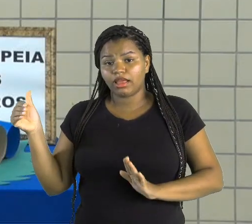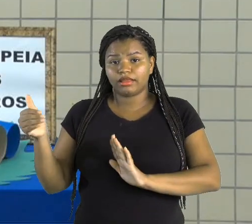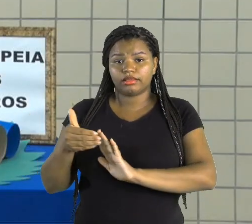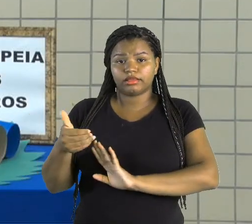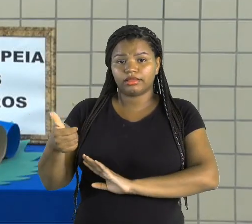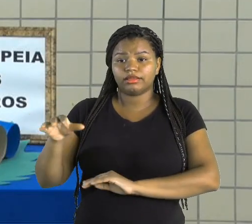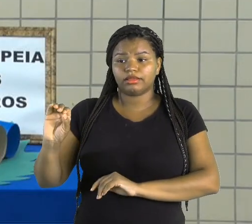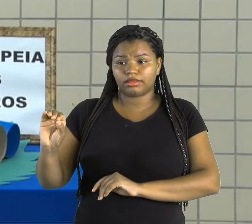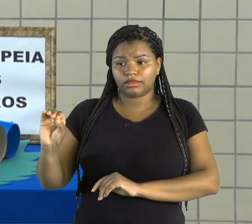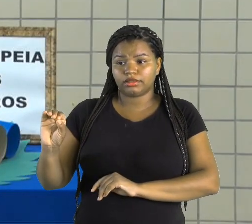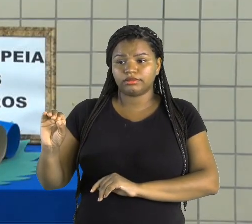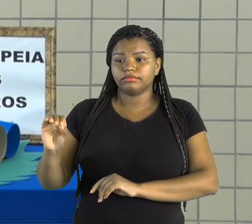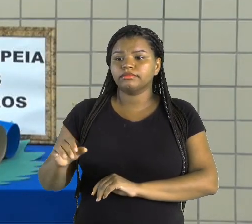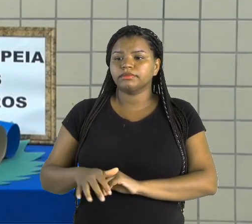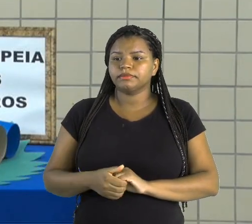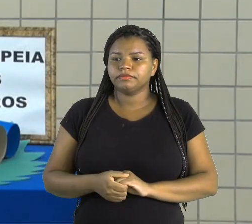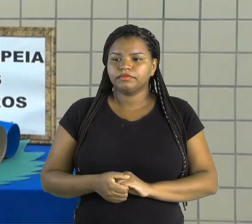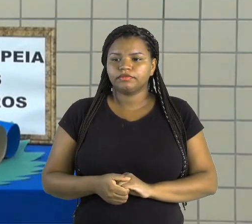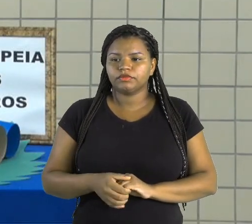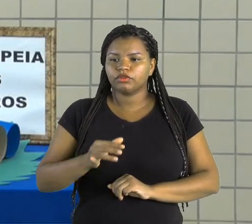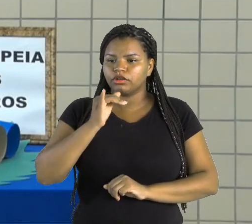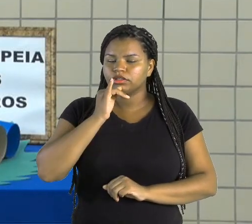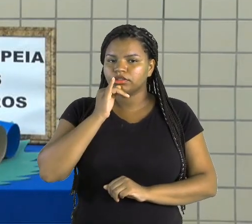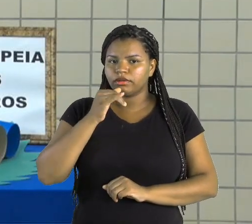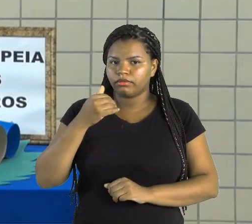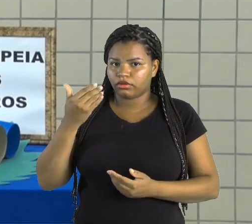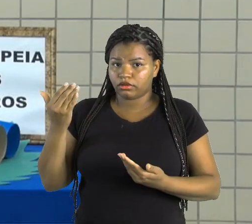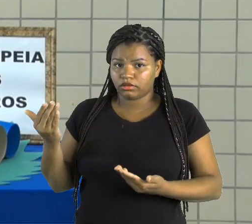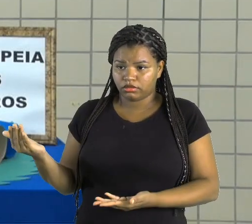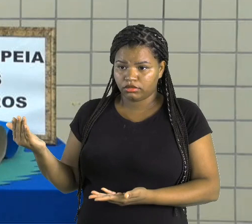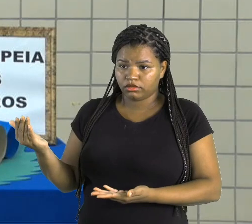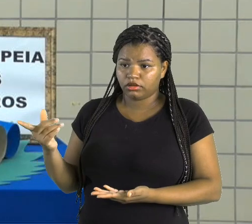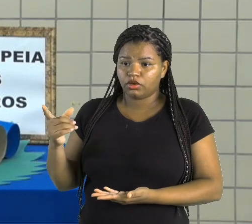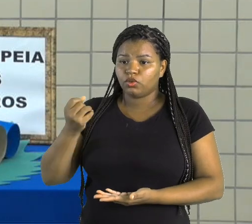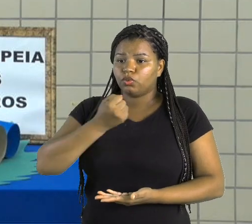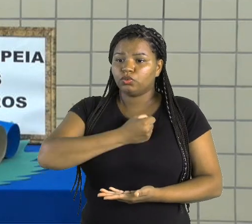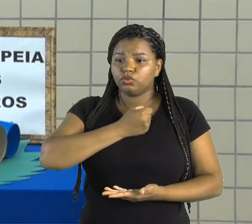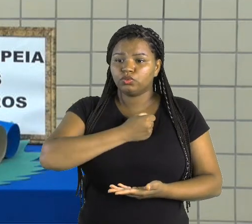10. Aqui nesse exemplo que eu tenho, os números estão escritos na